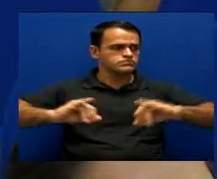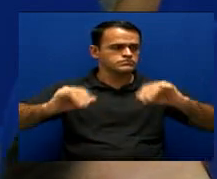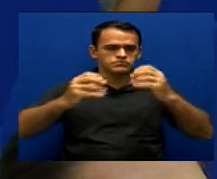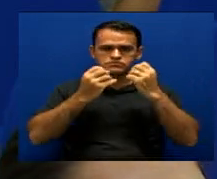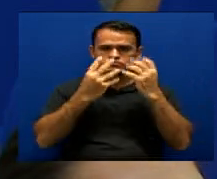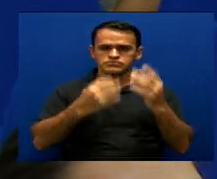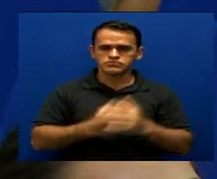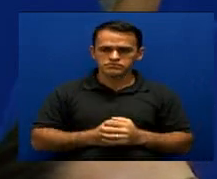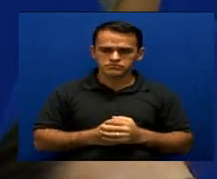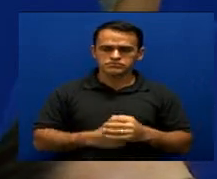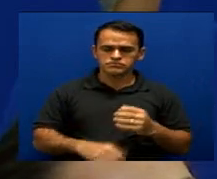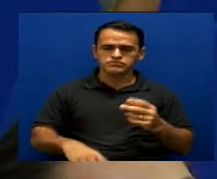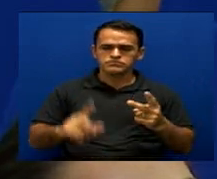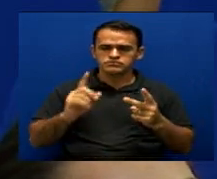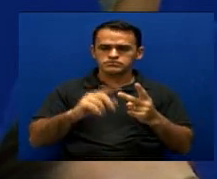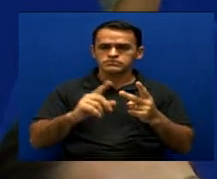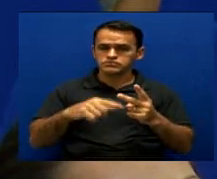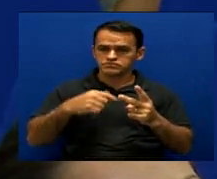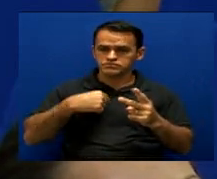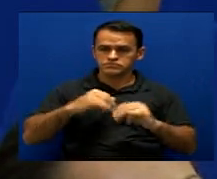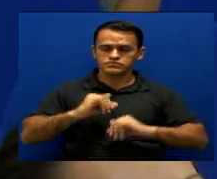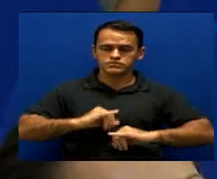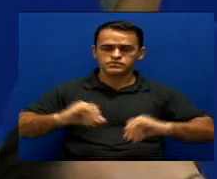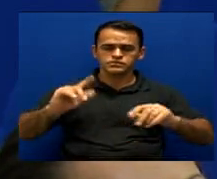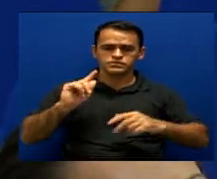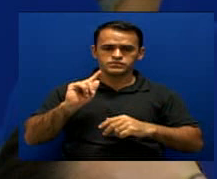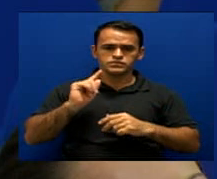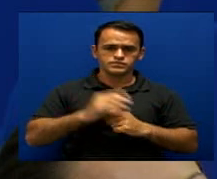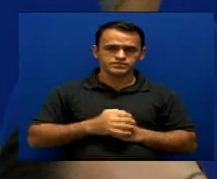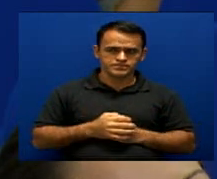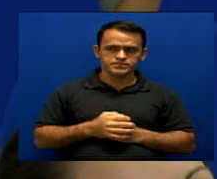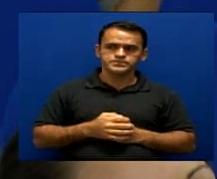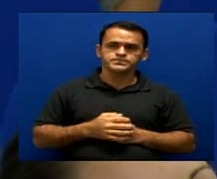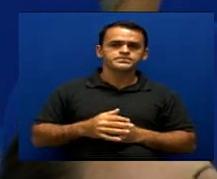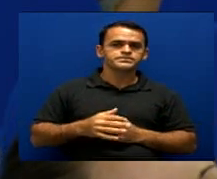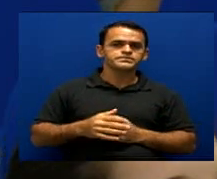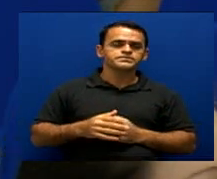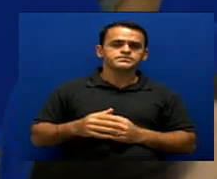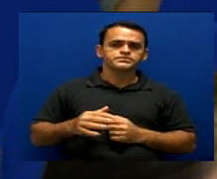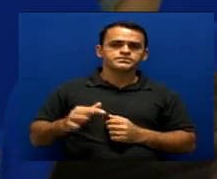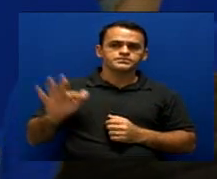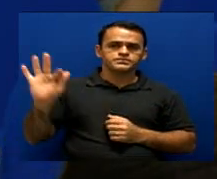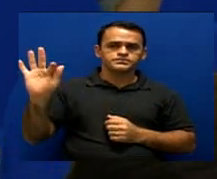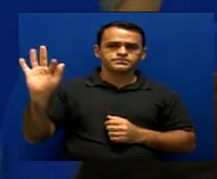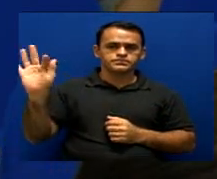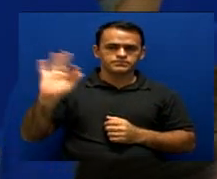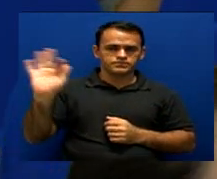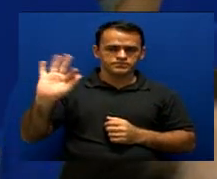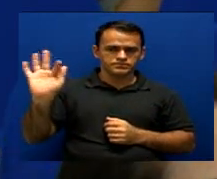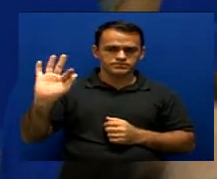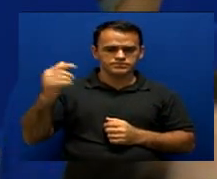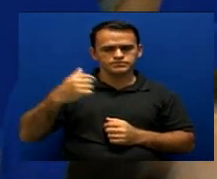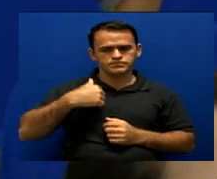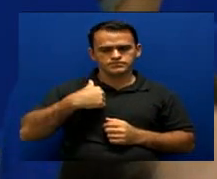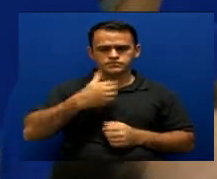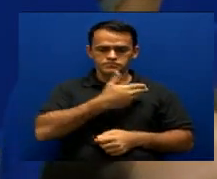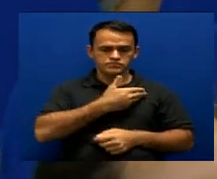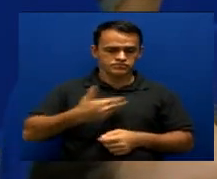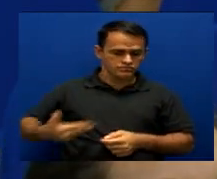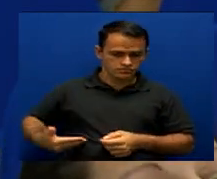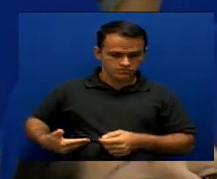a segunda coisa que eu gostaria de colocar o seguinte que em nível federal nós temos tem um governo ilegítimo